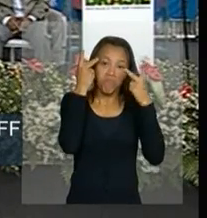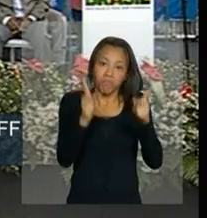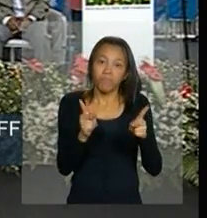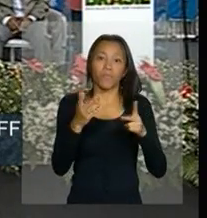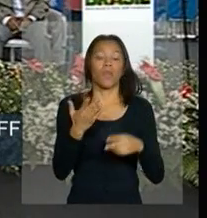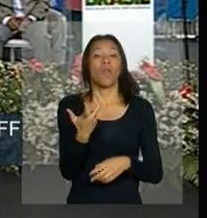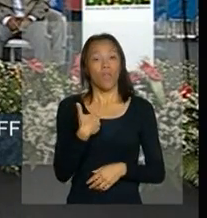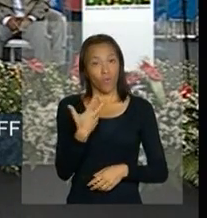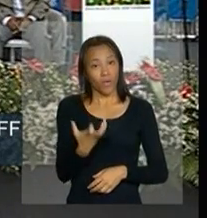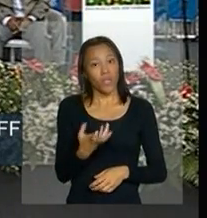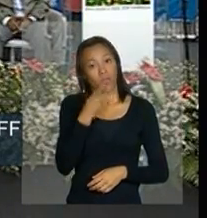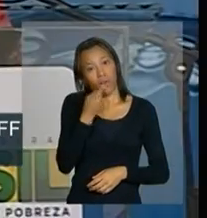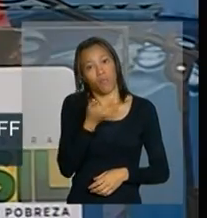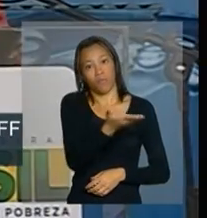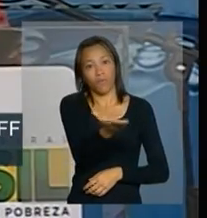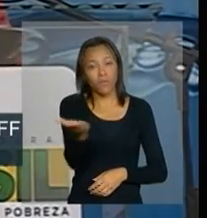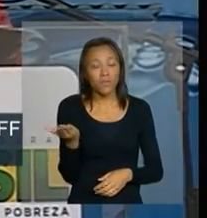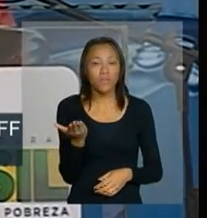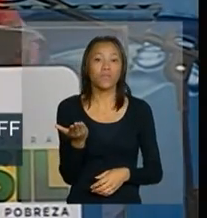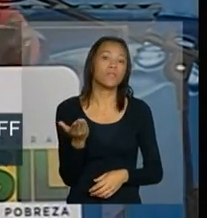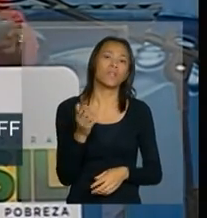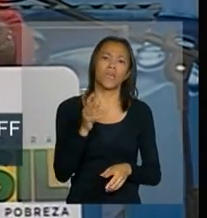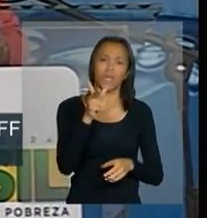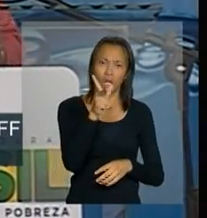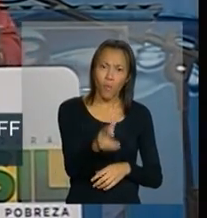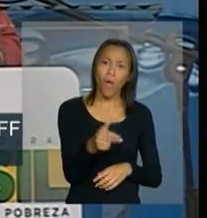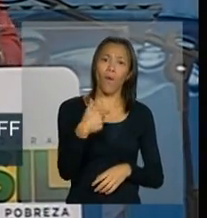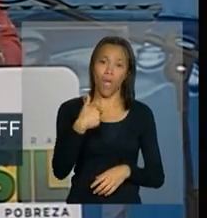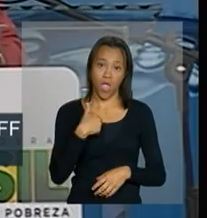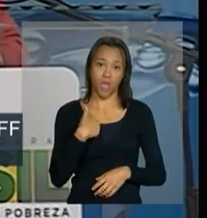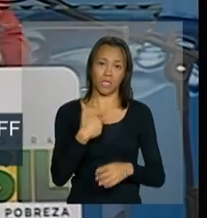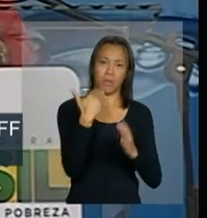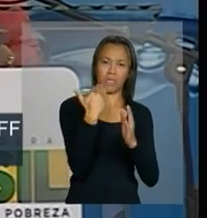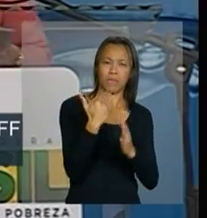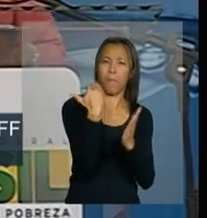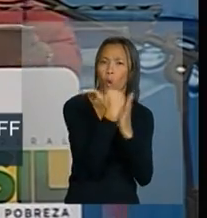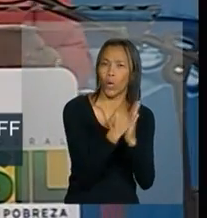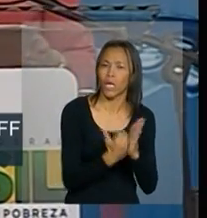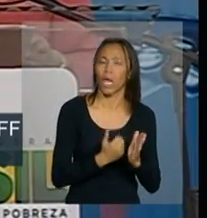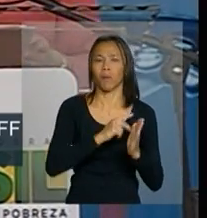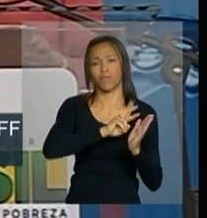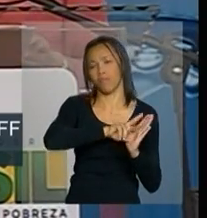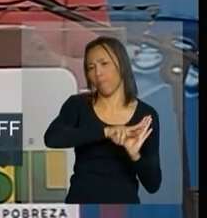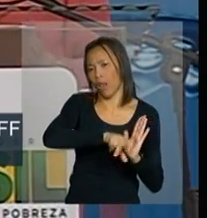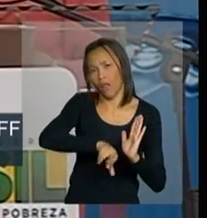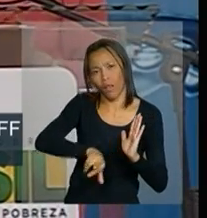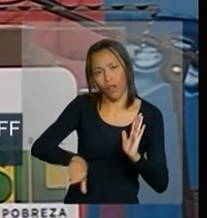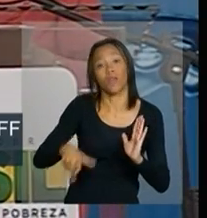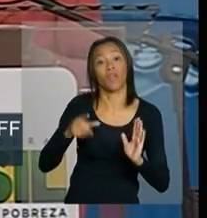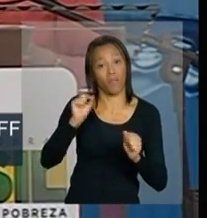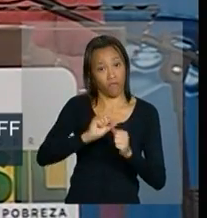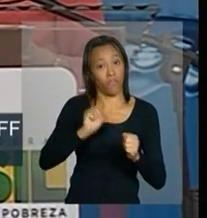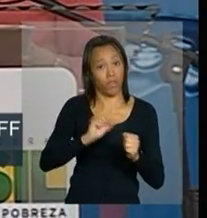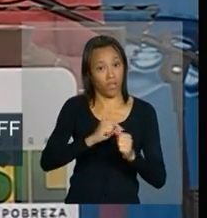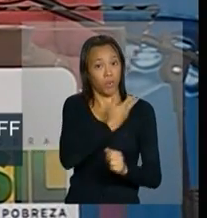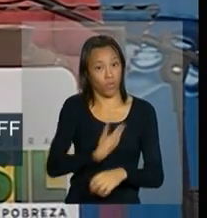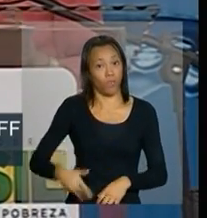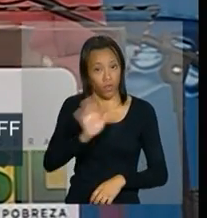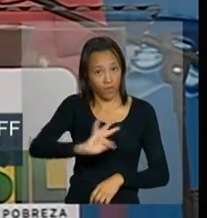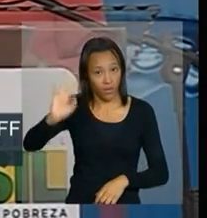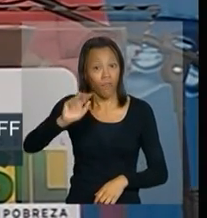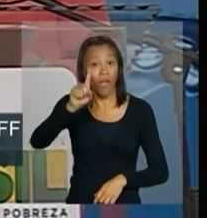Eu queria dizer para vocês que, assim como essas medidas, várias outras que nós tomamos